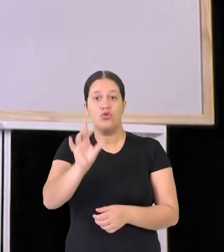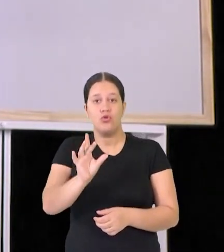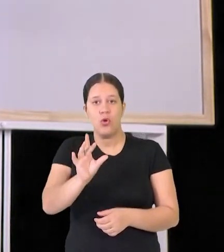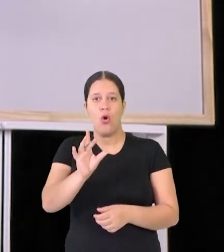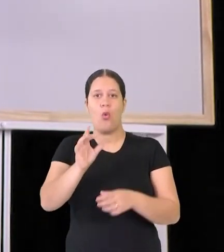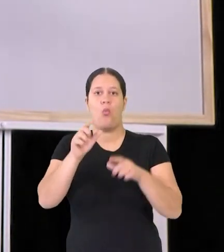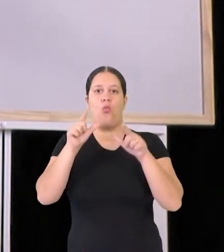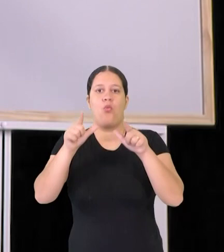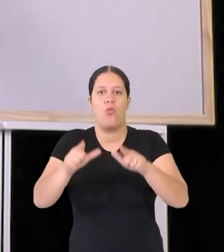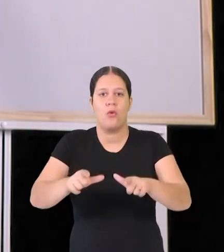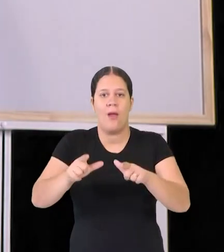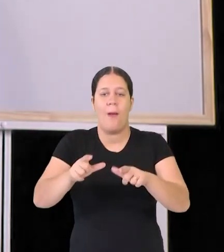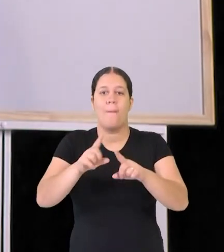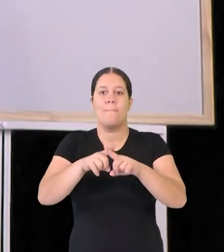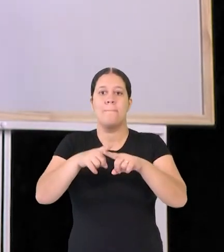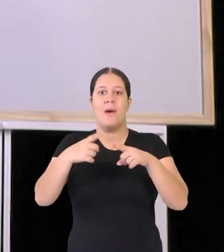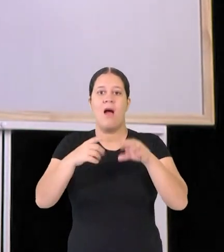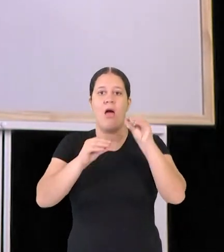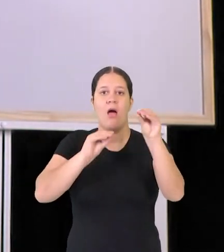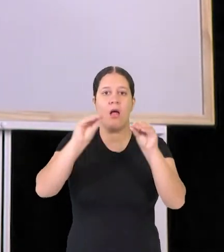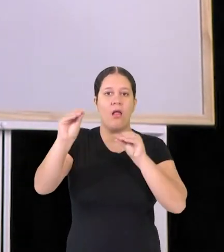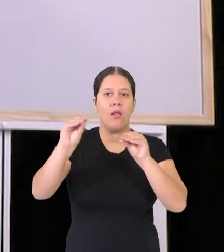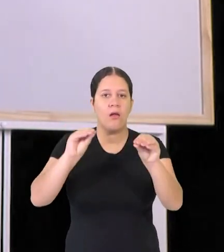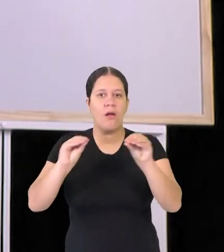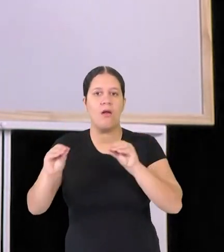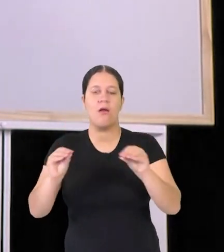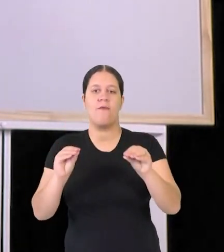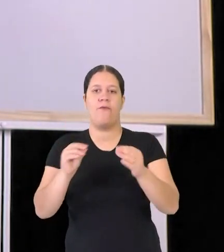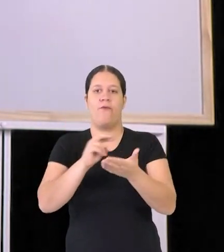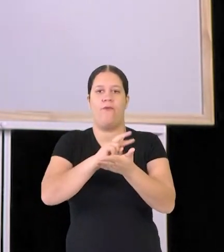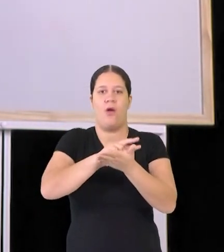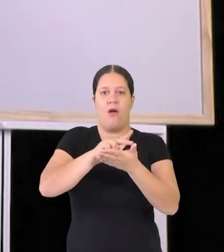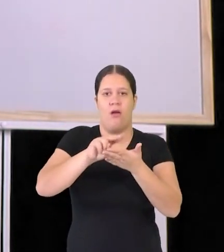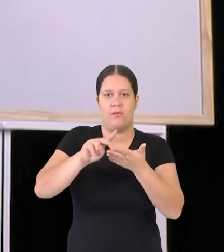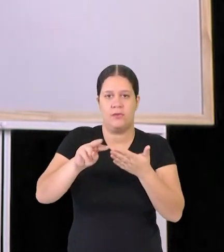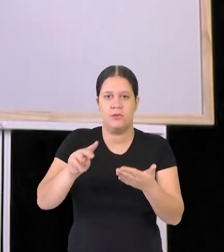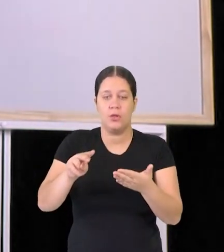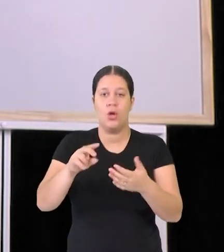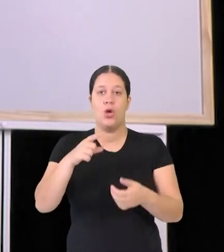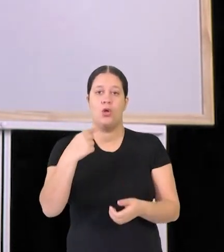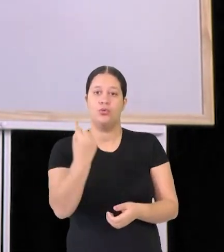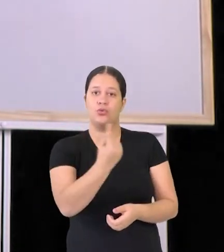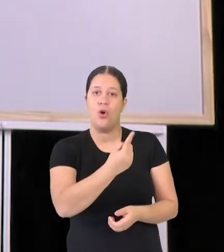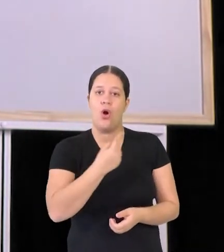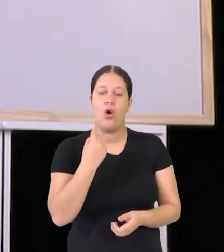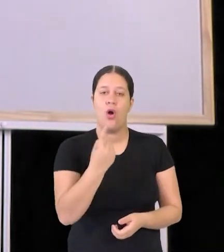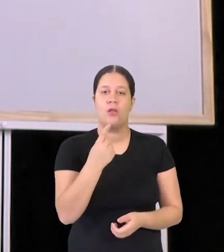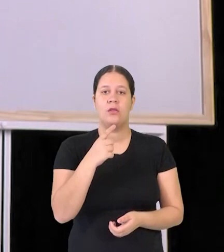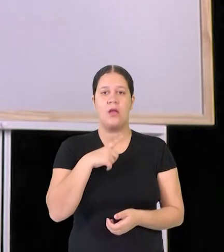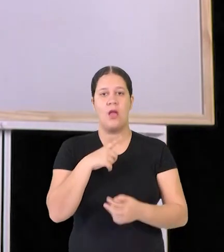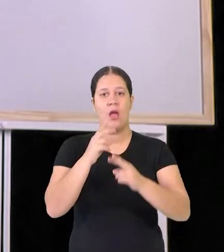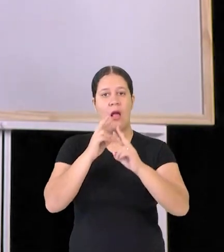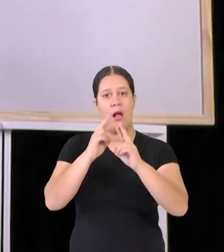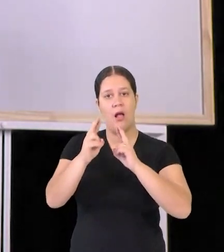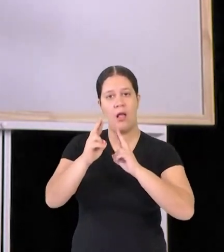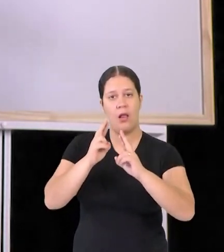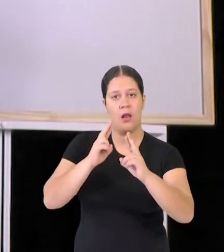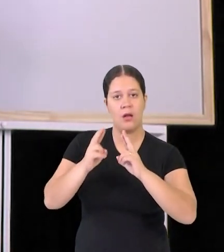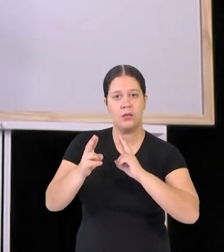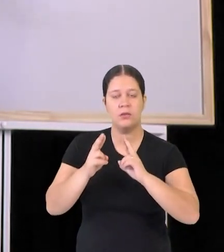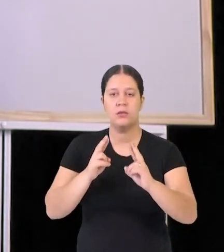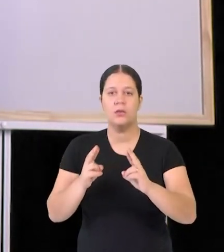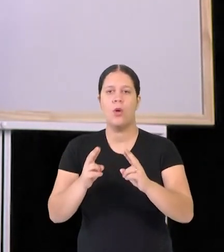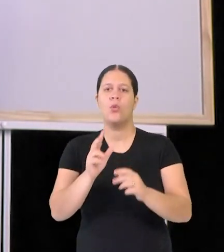sim distribuída de maneira uniforme sobre essa área. E quando a gente faz essa relação, a gente chama